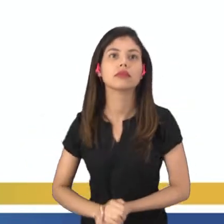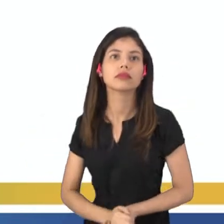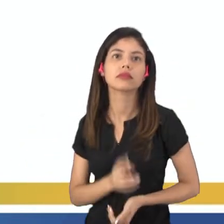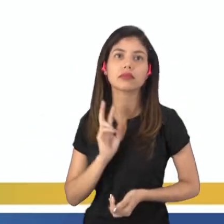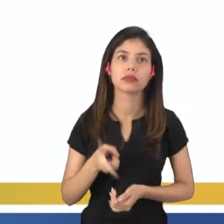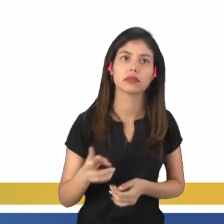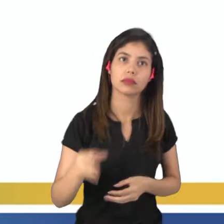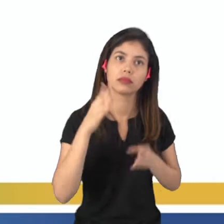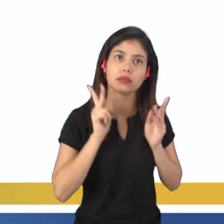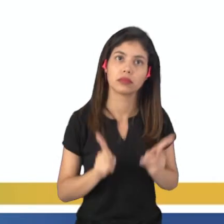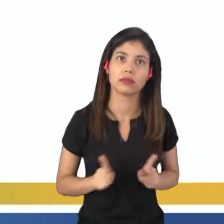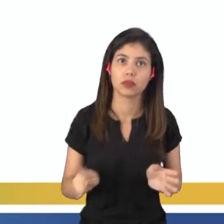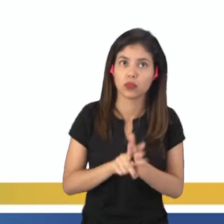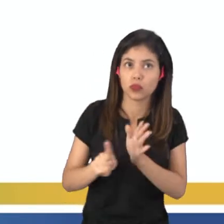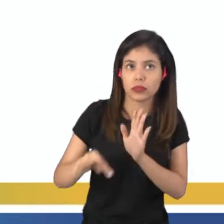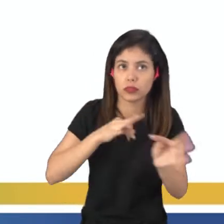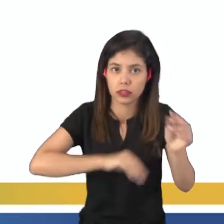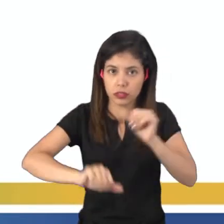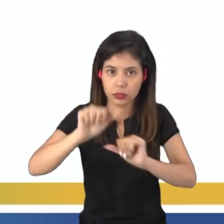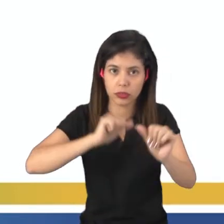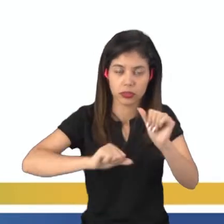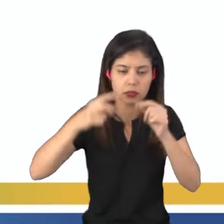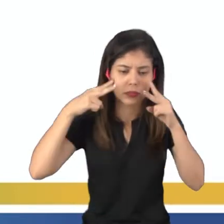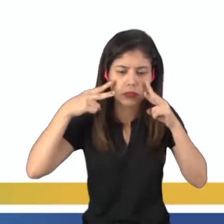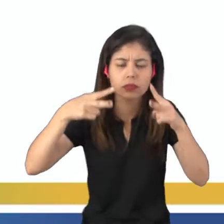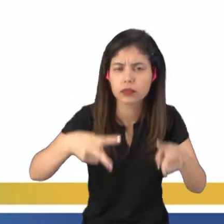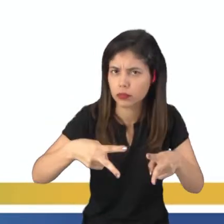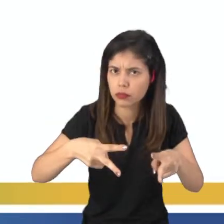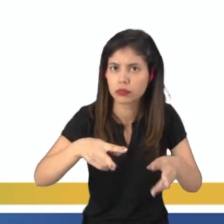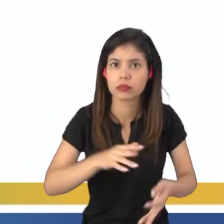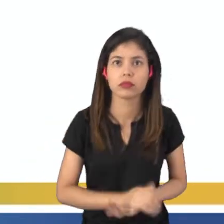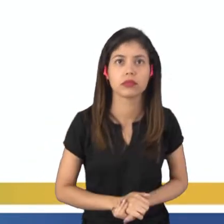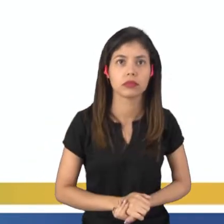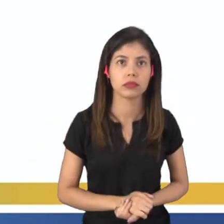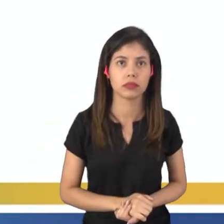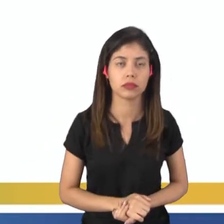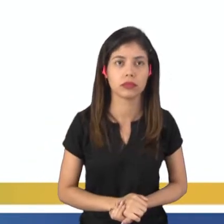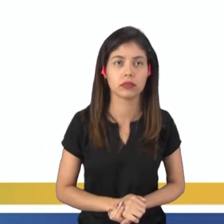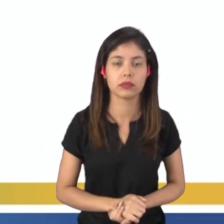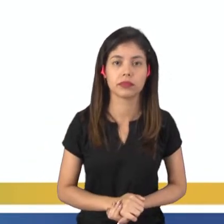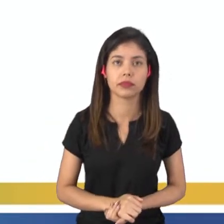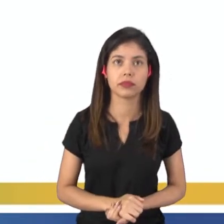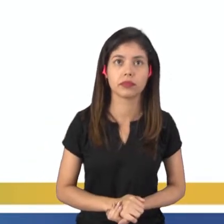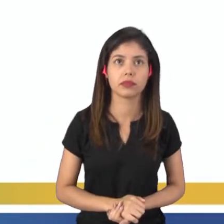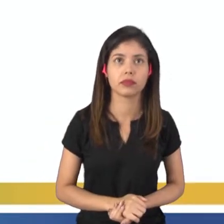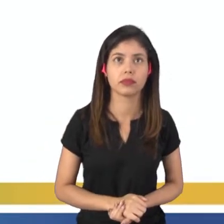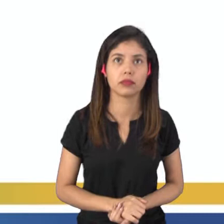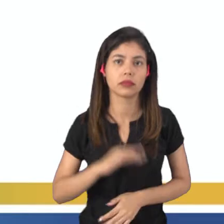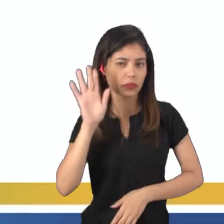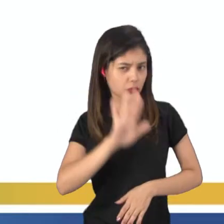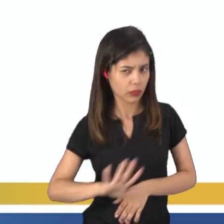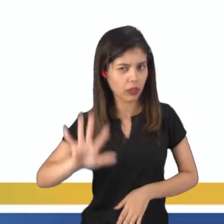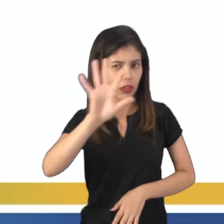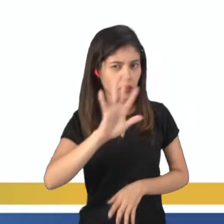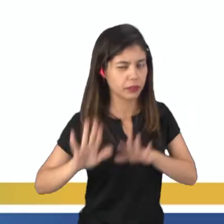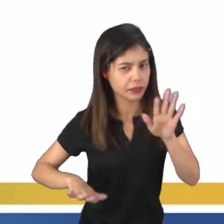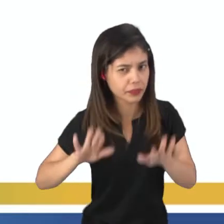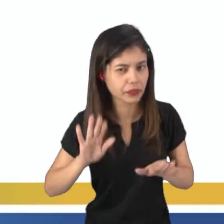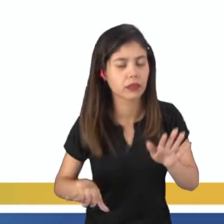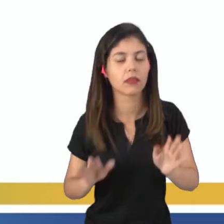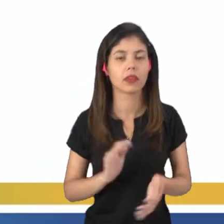para que o comportamento dos fenômenos e suas transformações seja observado. Geralmente, aí,